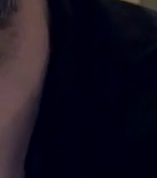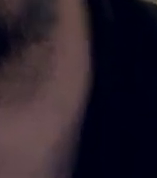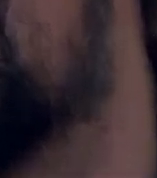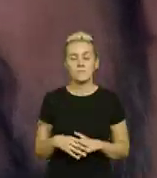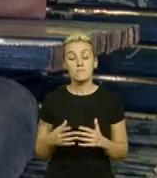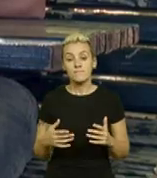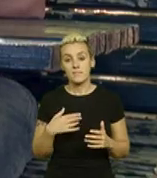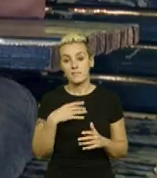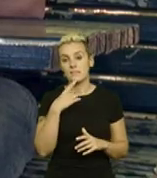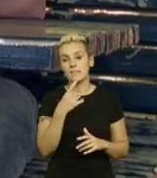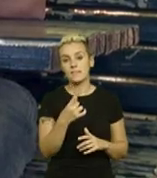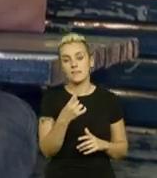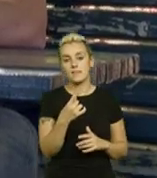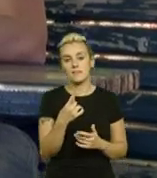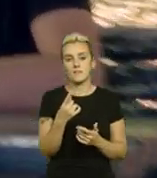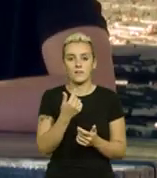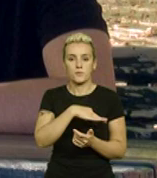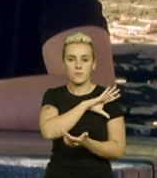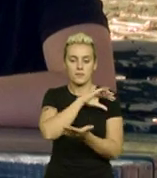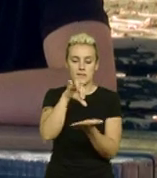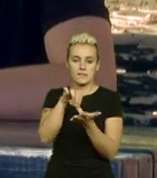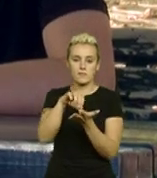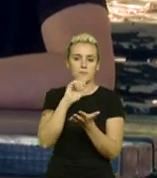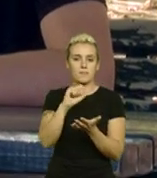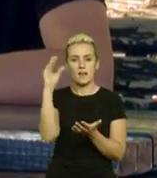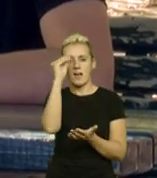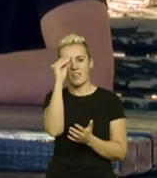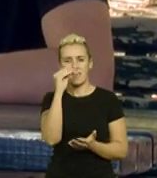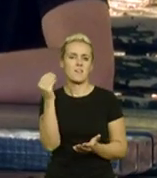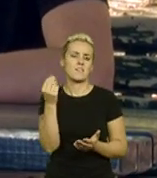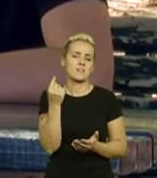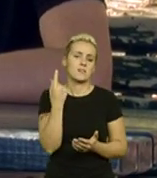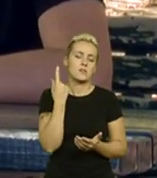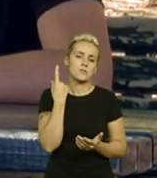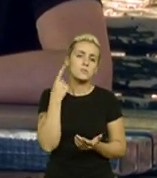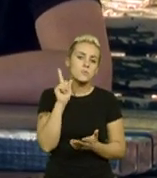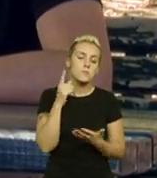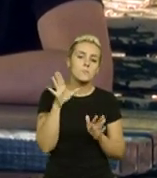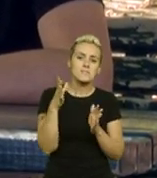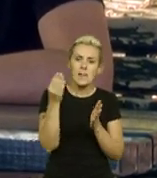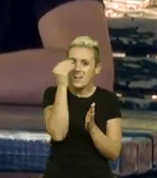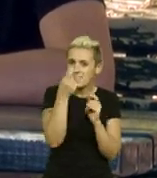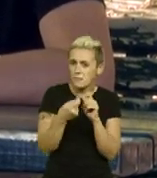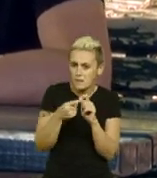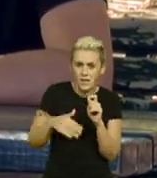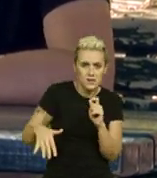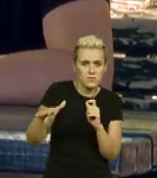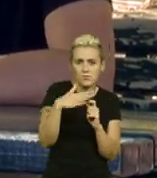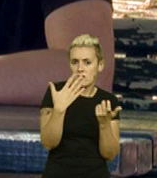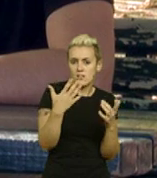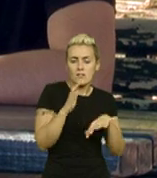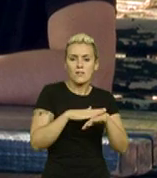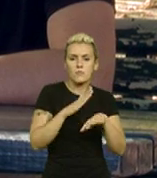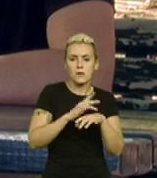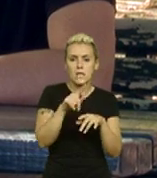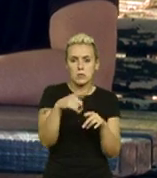não vou dizer que o centro coimbra é real também mas tem uma vivência real muito próximas ou seja